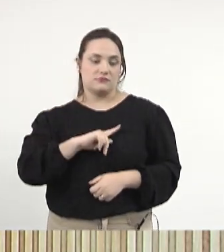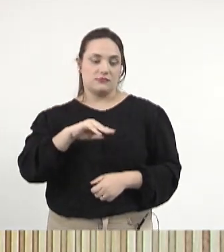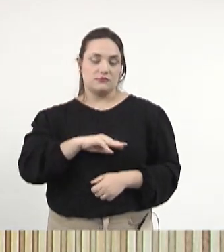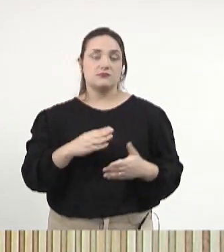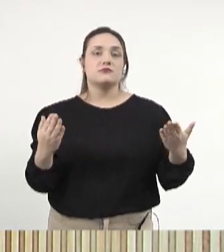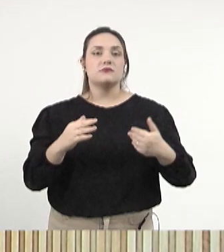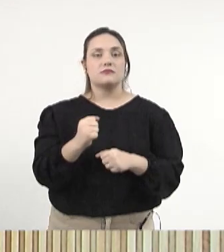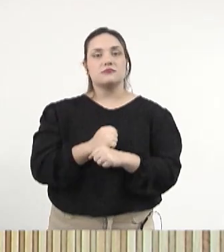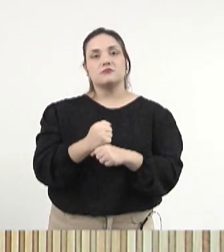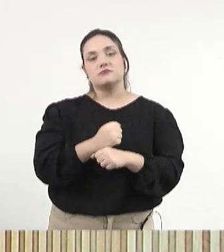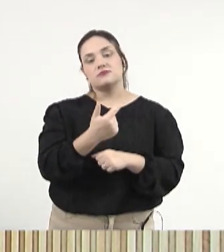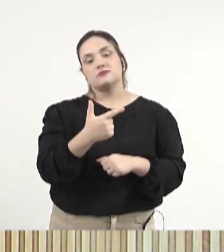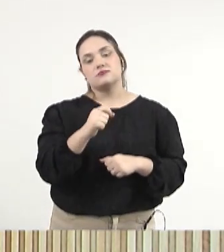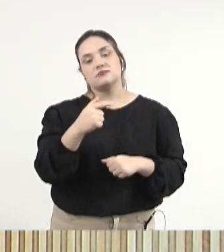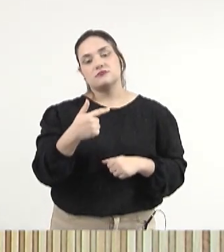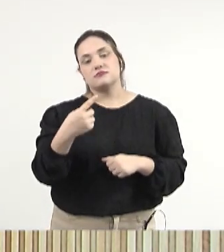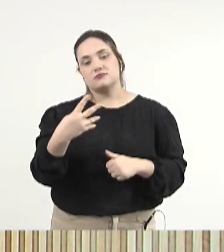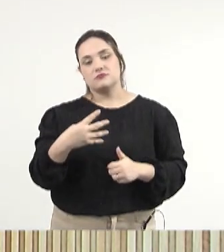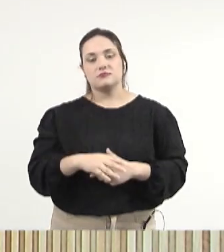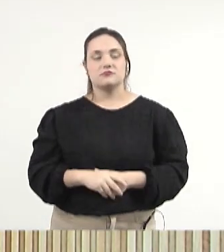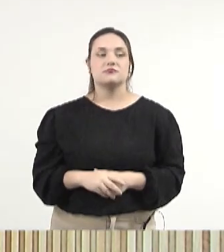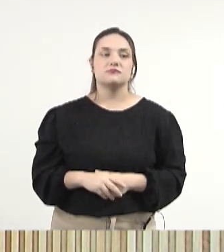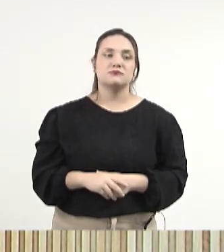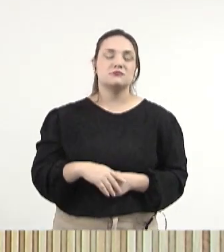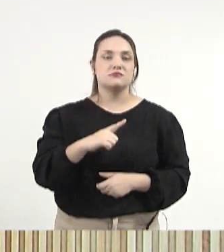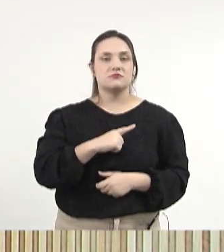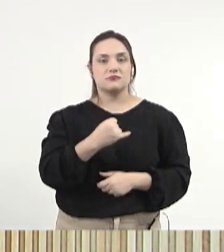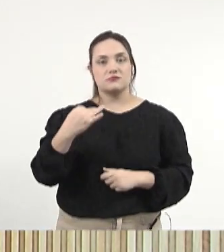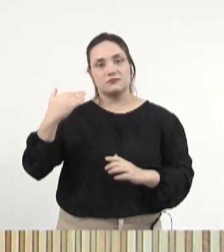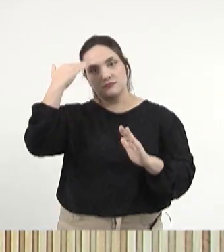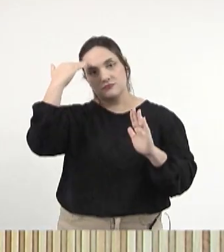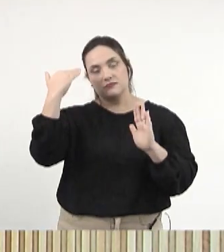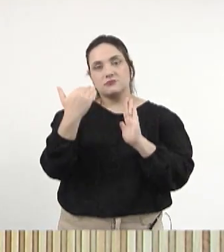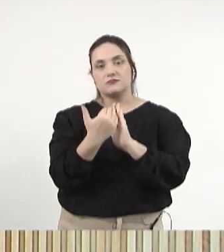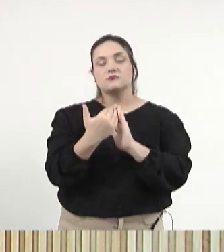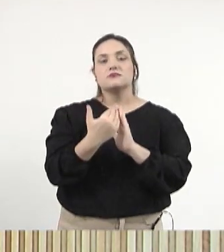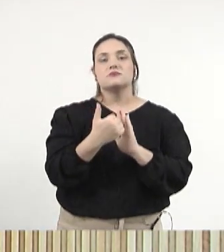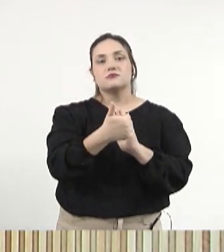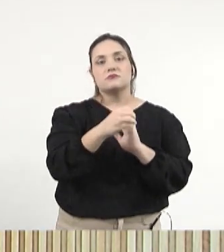ano de 2024, o Poder Executivo mantém o número atual, que é de